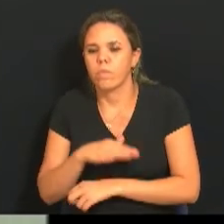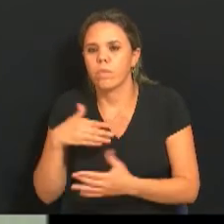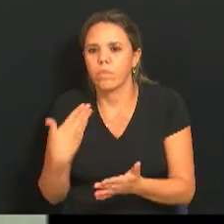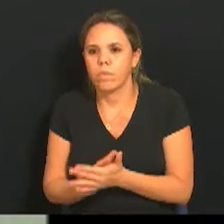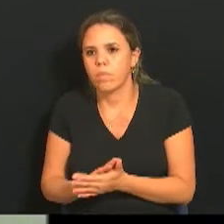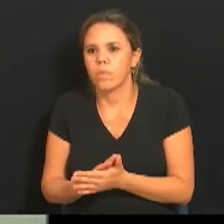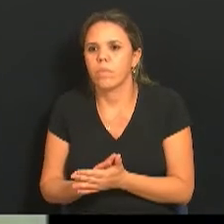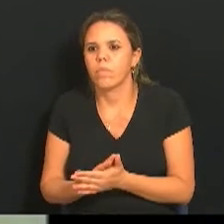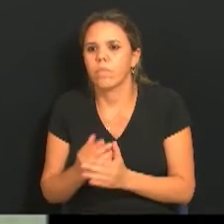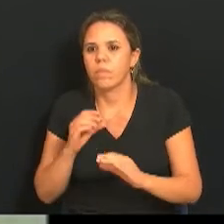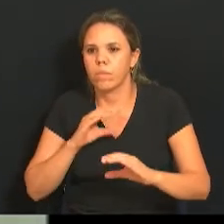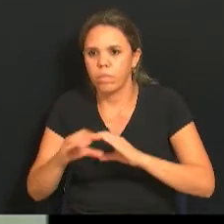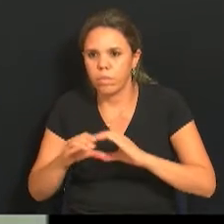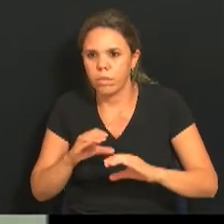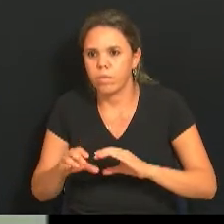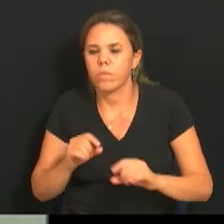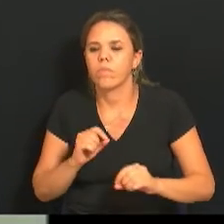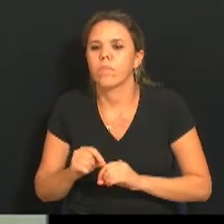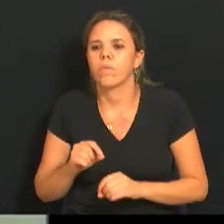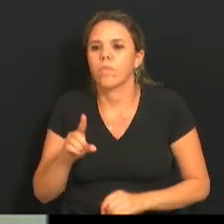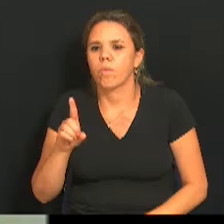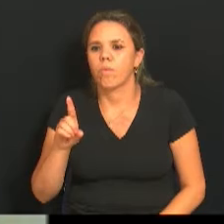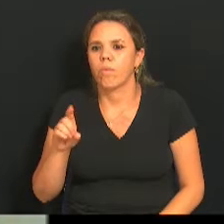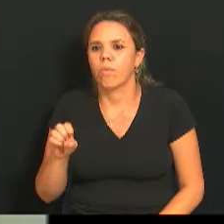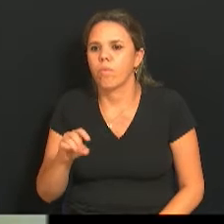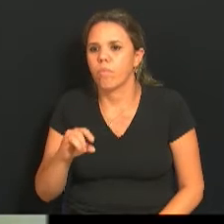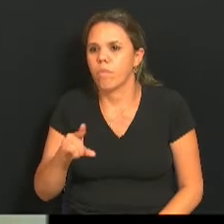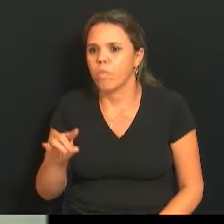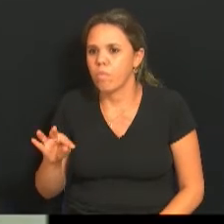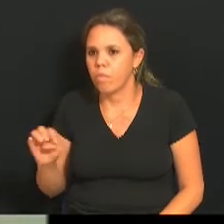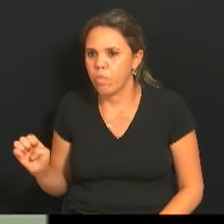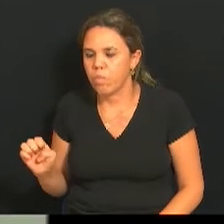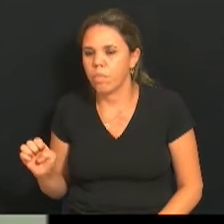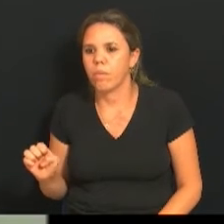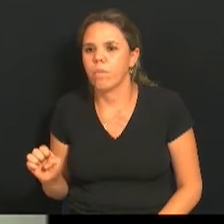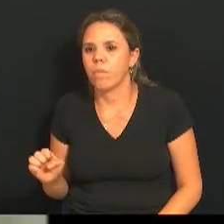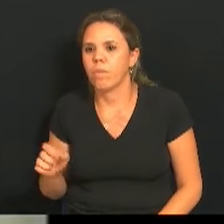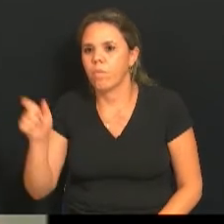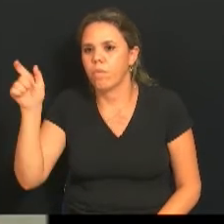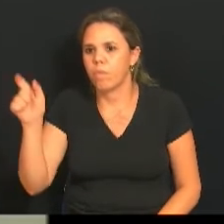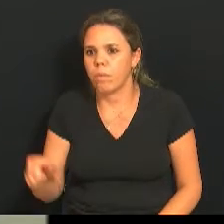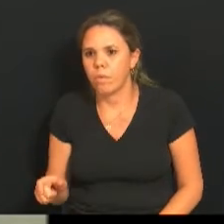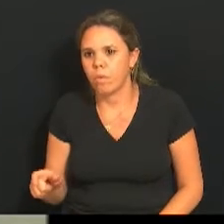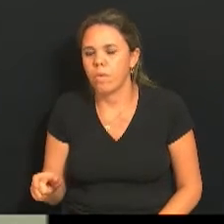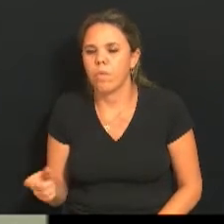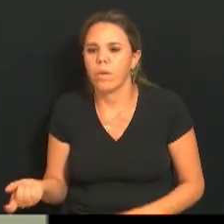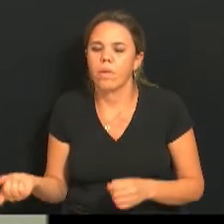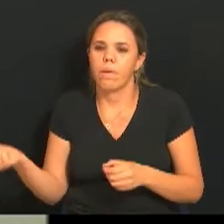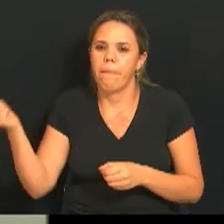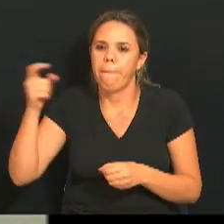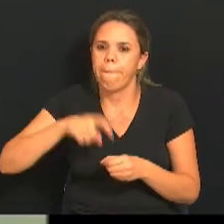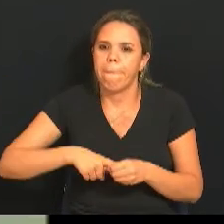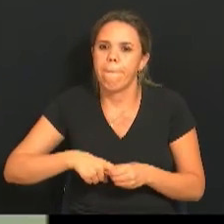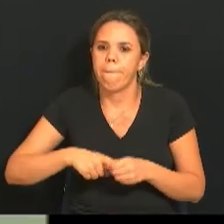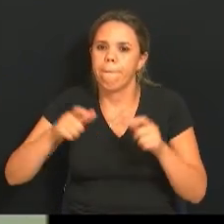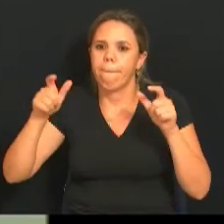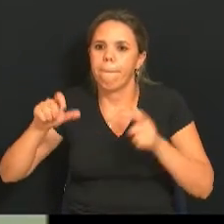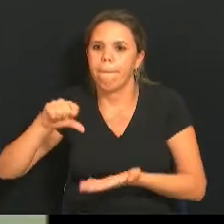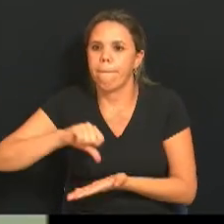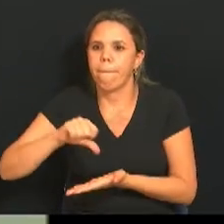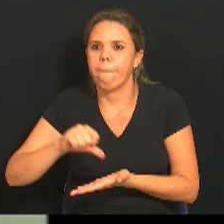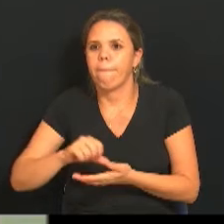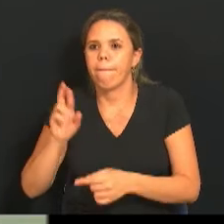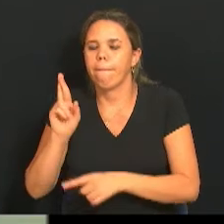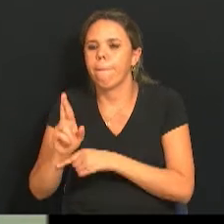O recâmbio é o que o seu Donizete falou, que é um encaminhamento dessa pessoa à volta ao seu local de